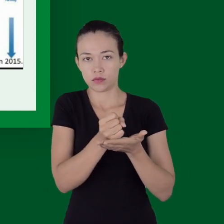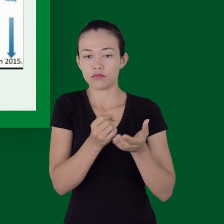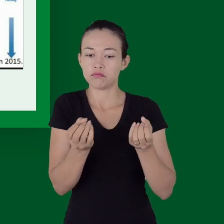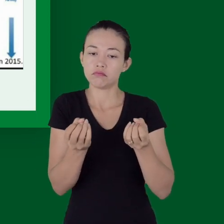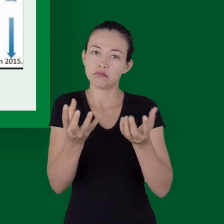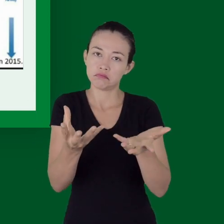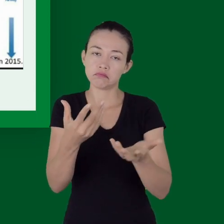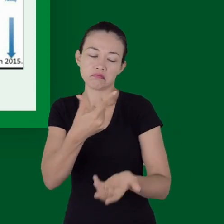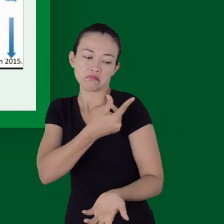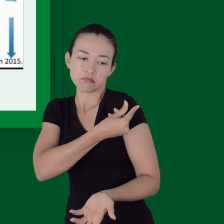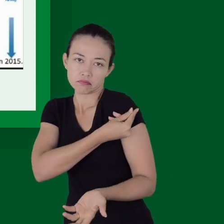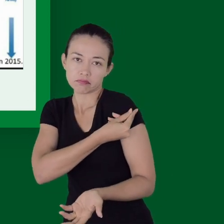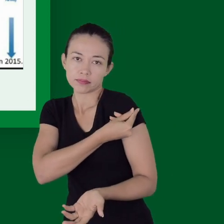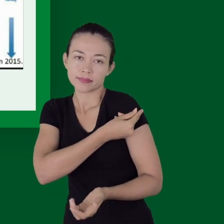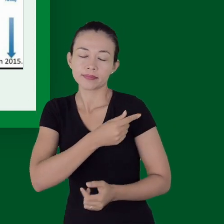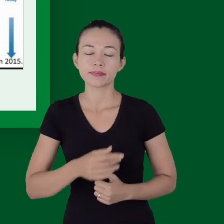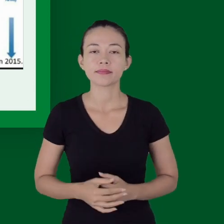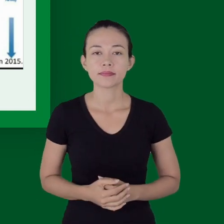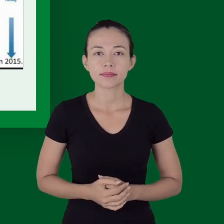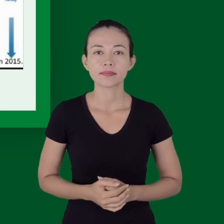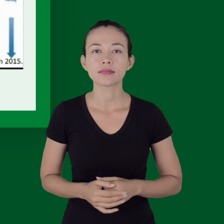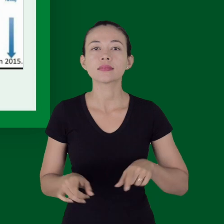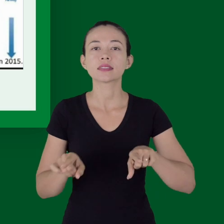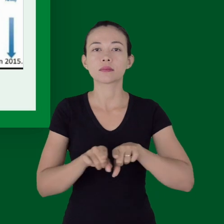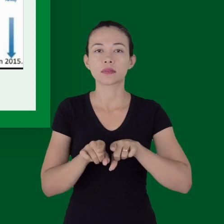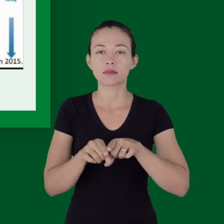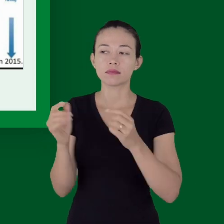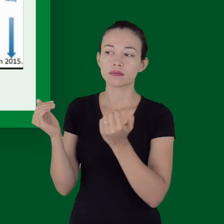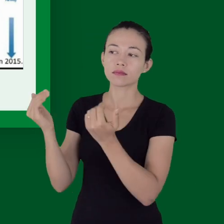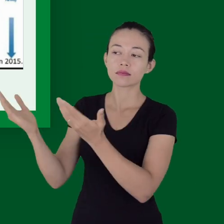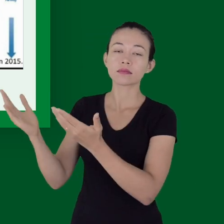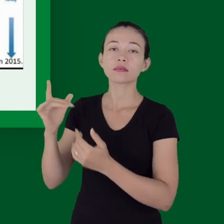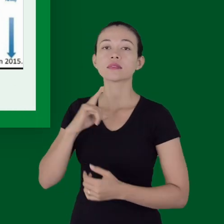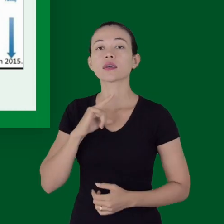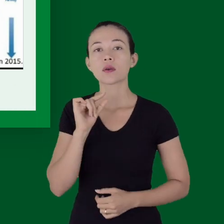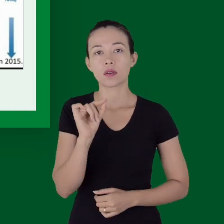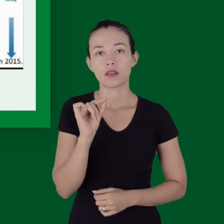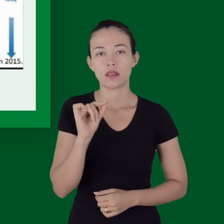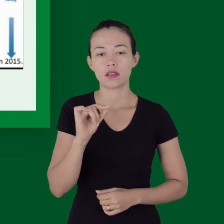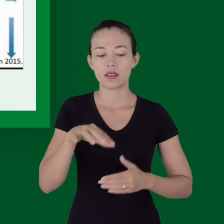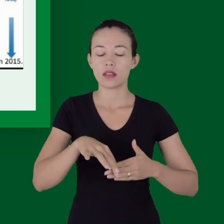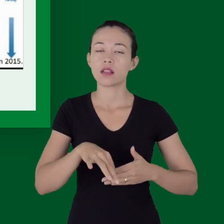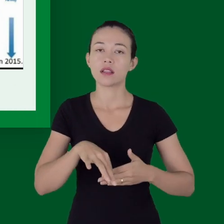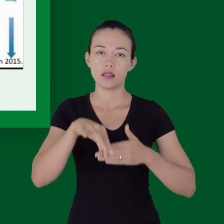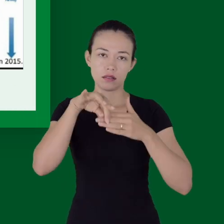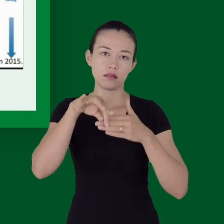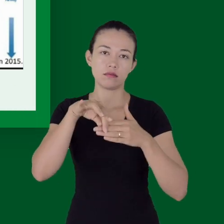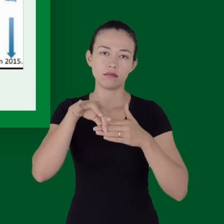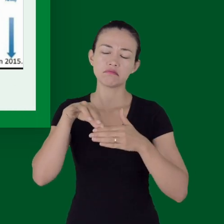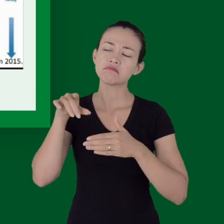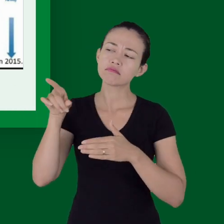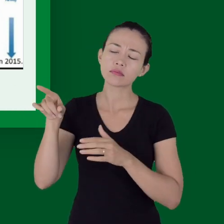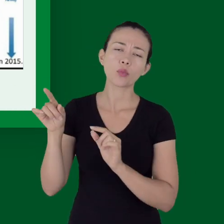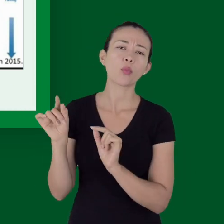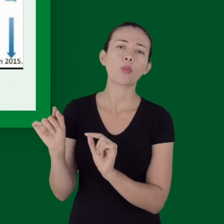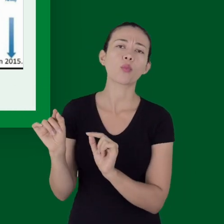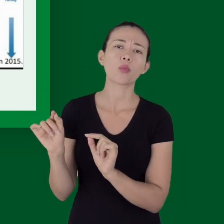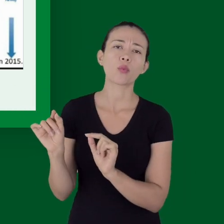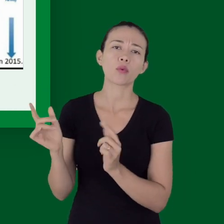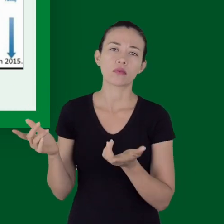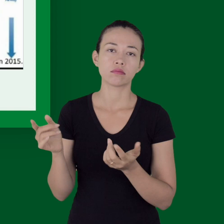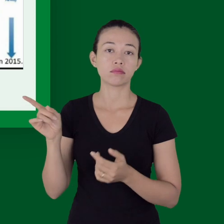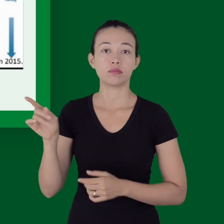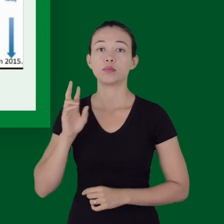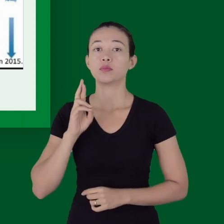medicações, e aqui, do lado inferior direito, o líder. Qual a função do líder? Então, ele vai